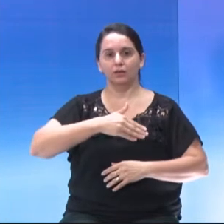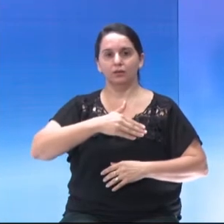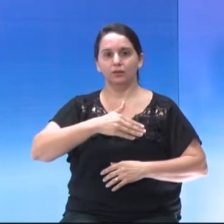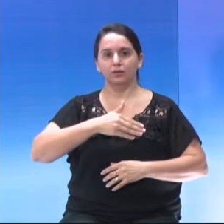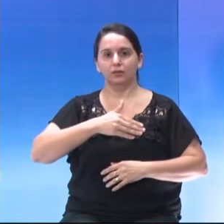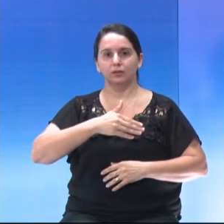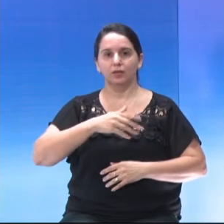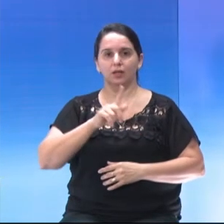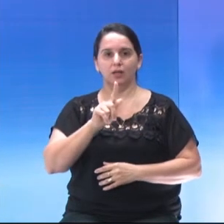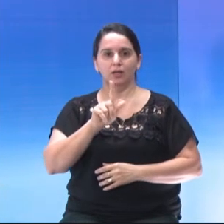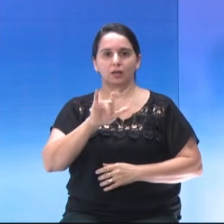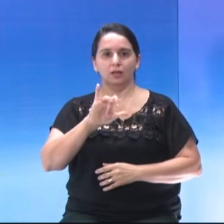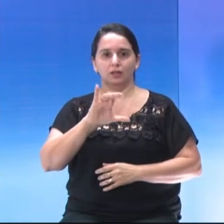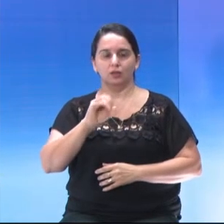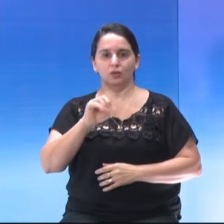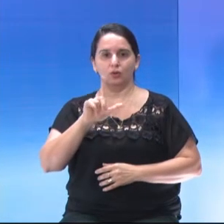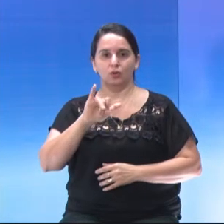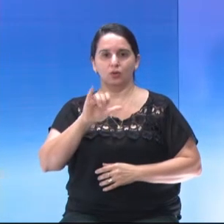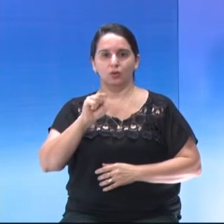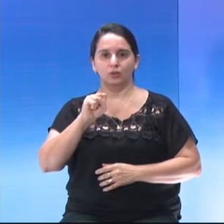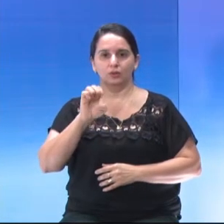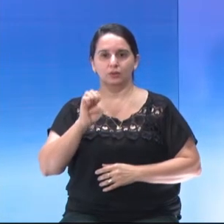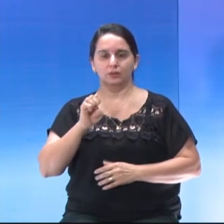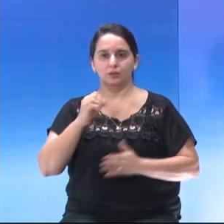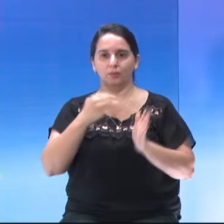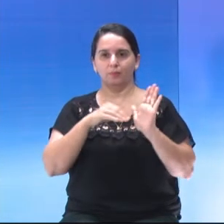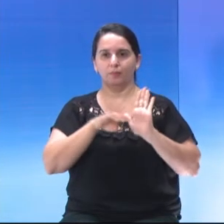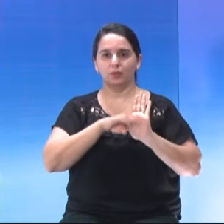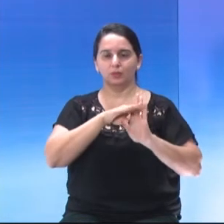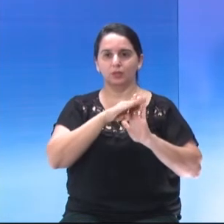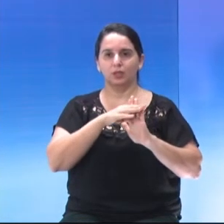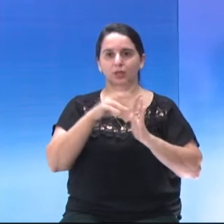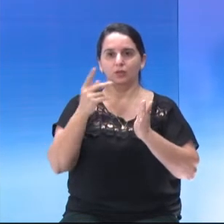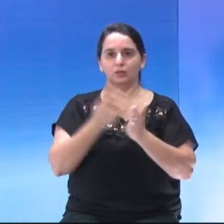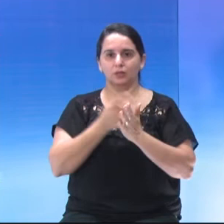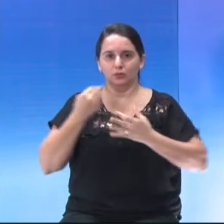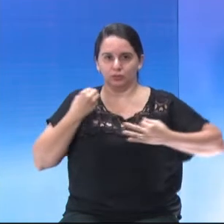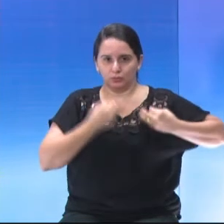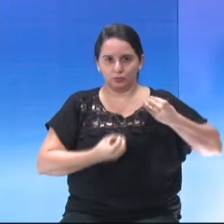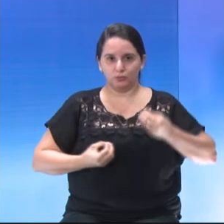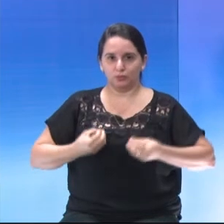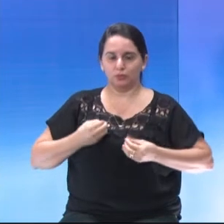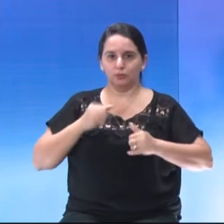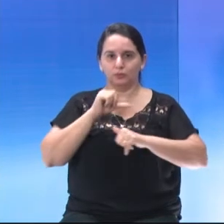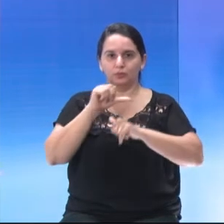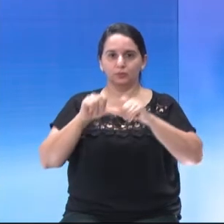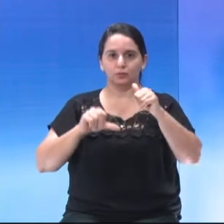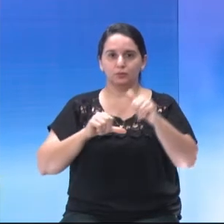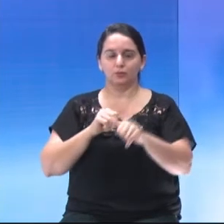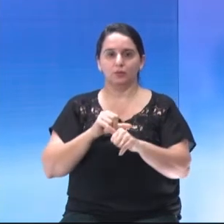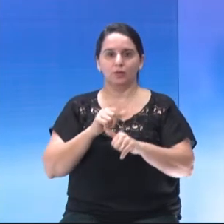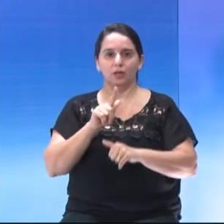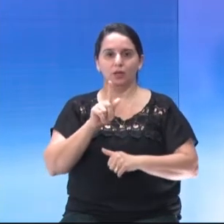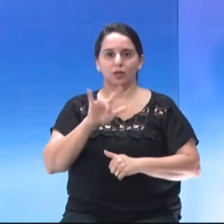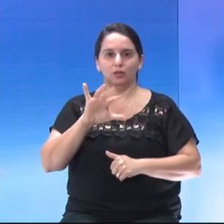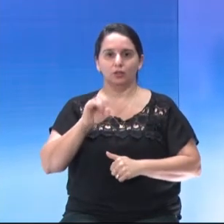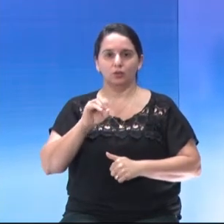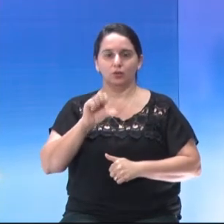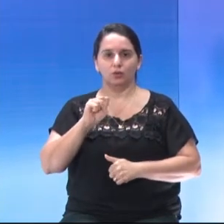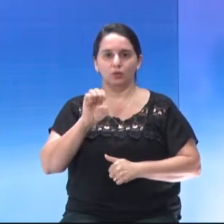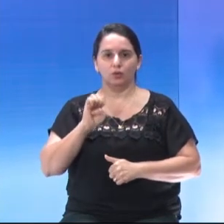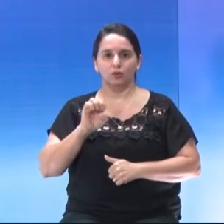a glicólise é um processo que ocorre nas células, convertendo glicose em piruvato. Durante